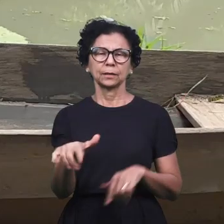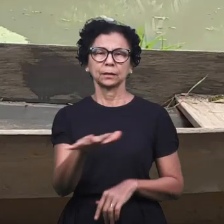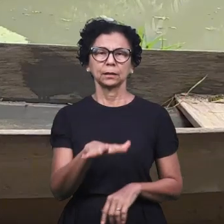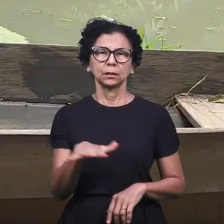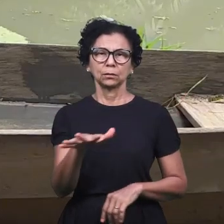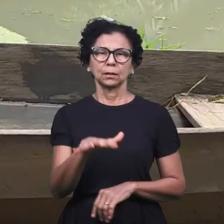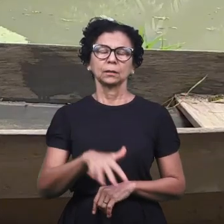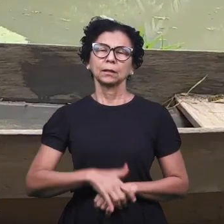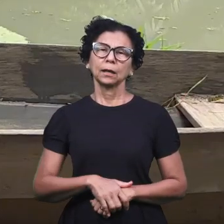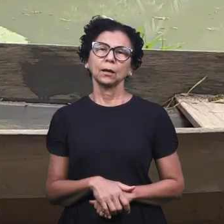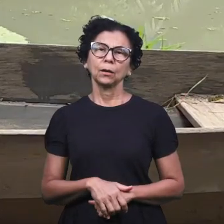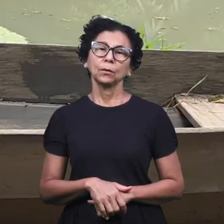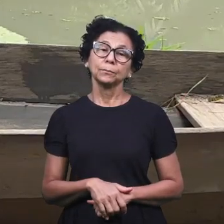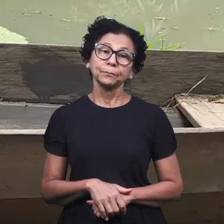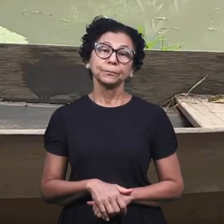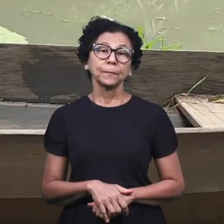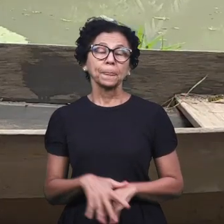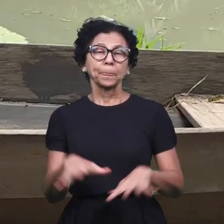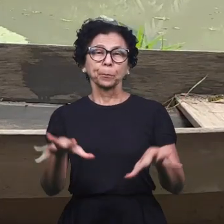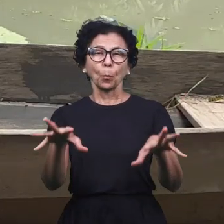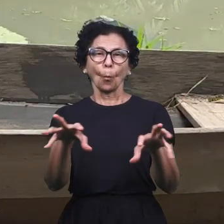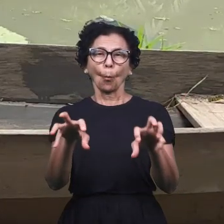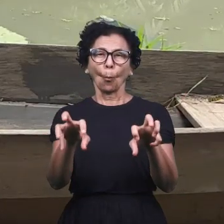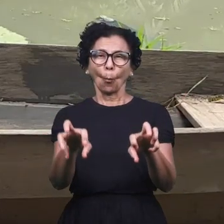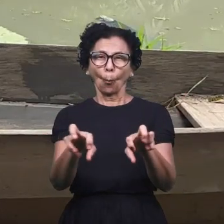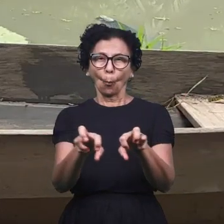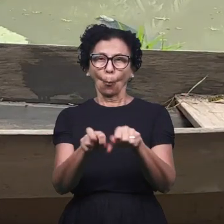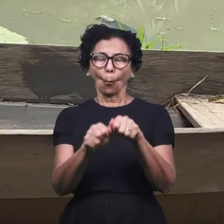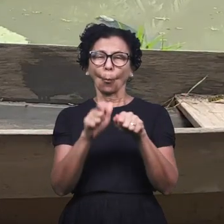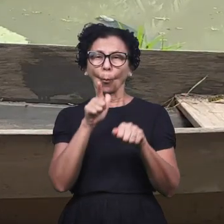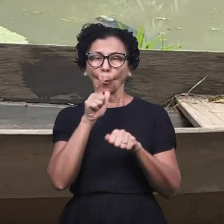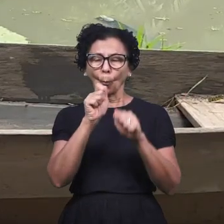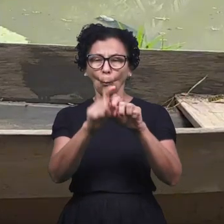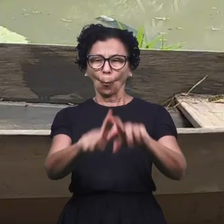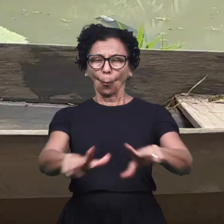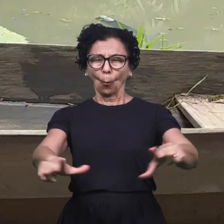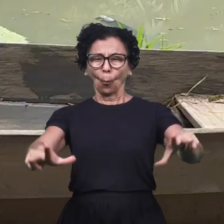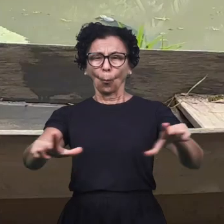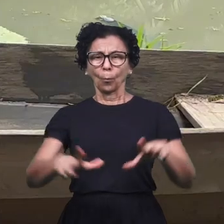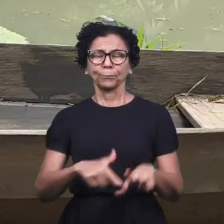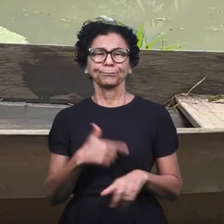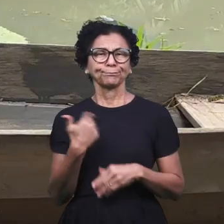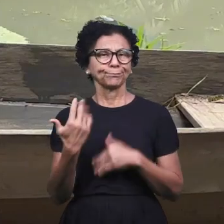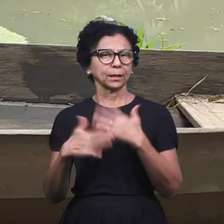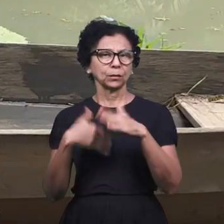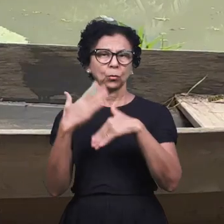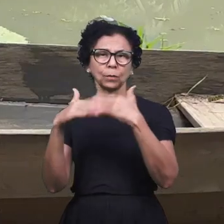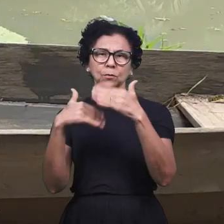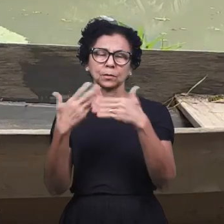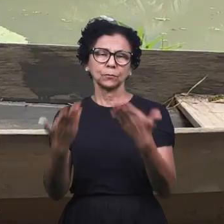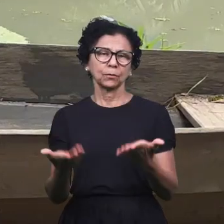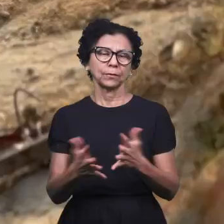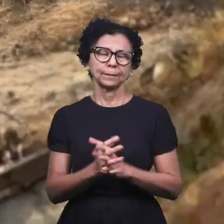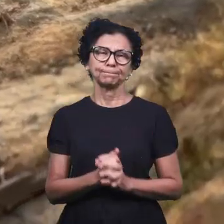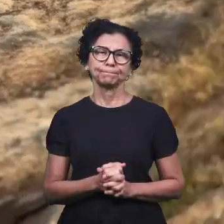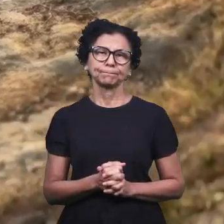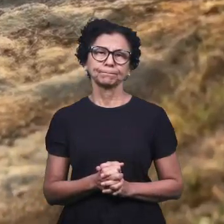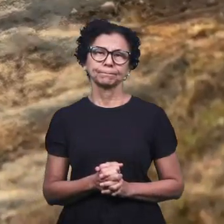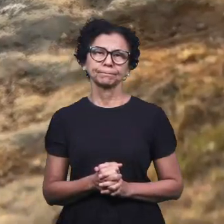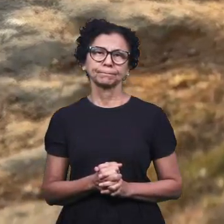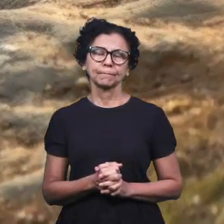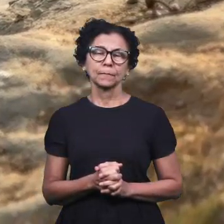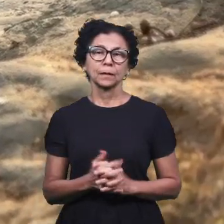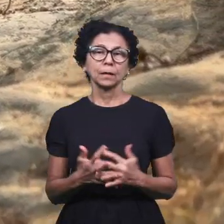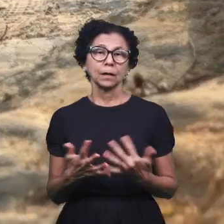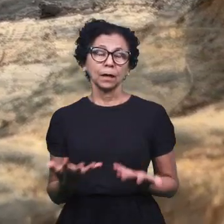de igapós. Então, com a seca, a gente não tem um bom desenvolvimento das espécies. A